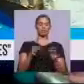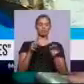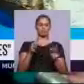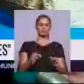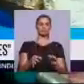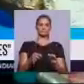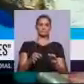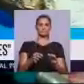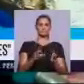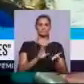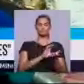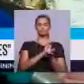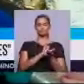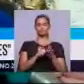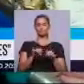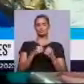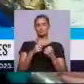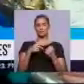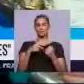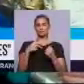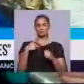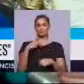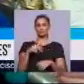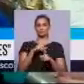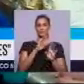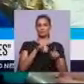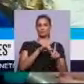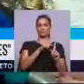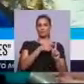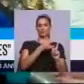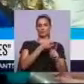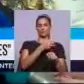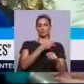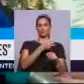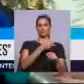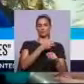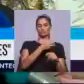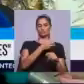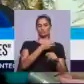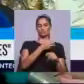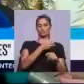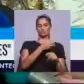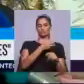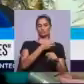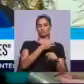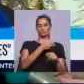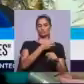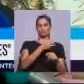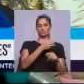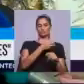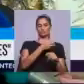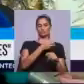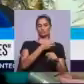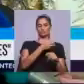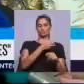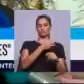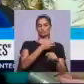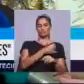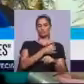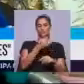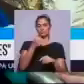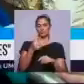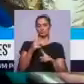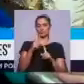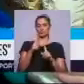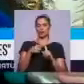na sociedade portuguesa entre o final 22 e 23 não pode nada o PR não é para isso